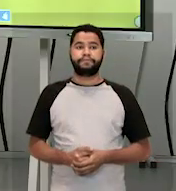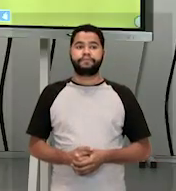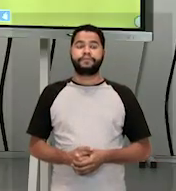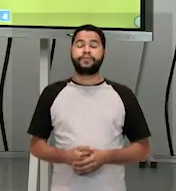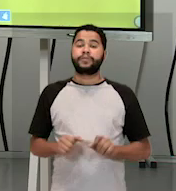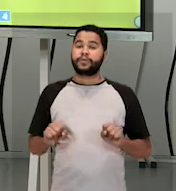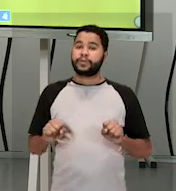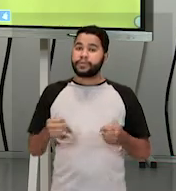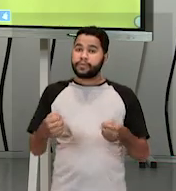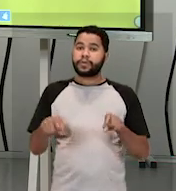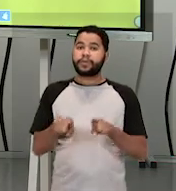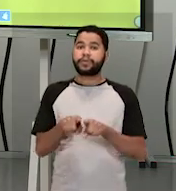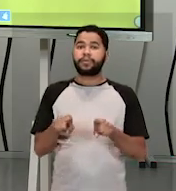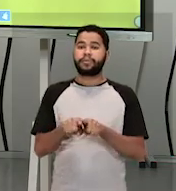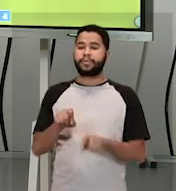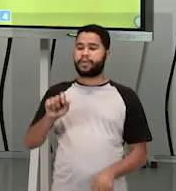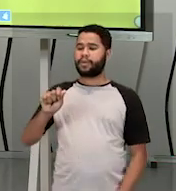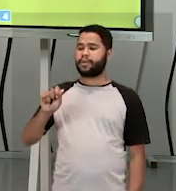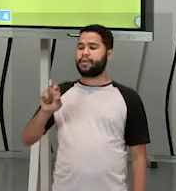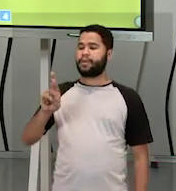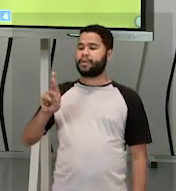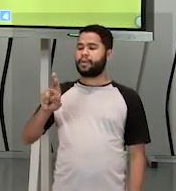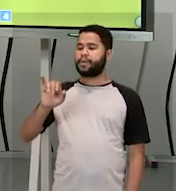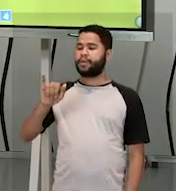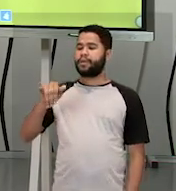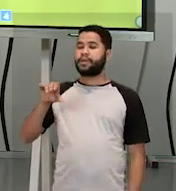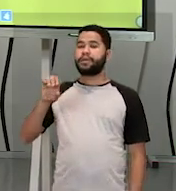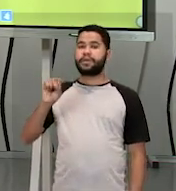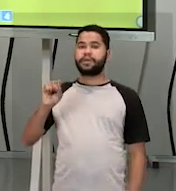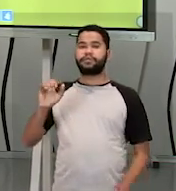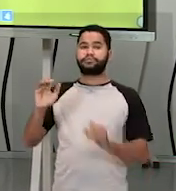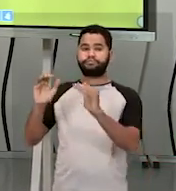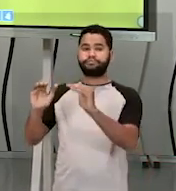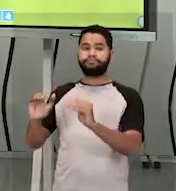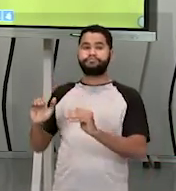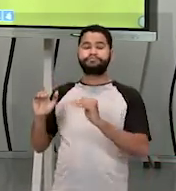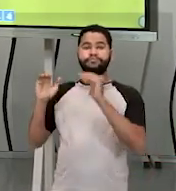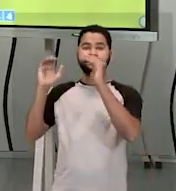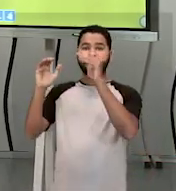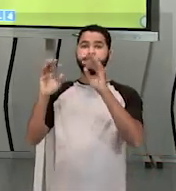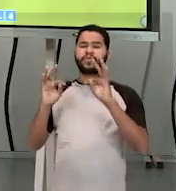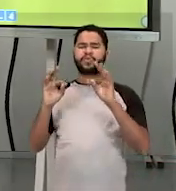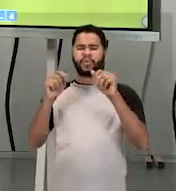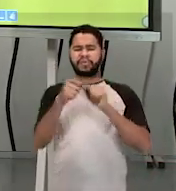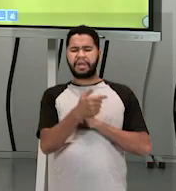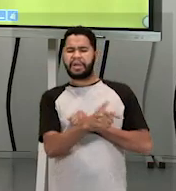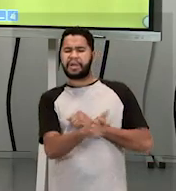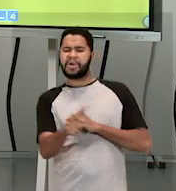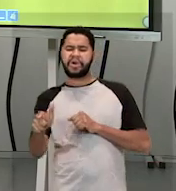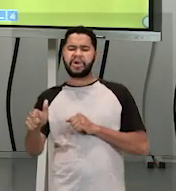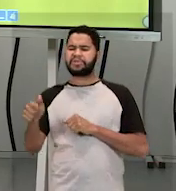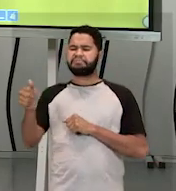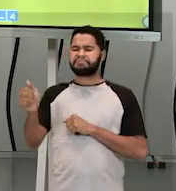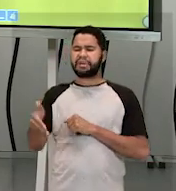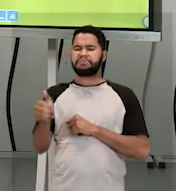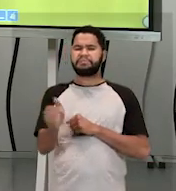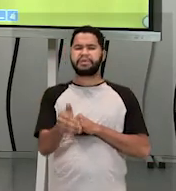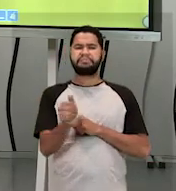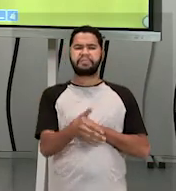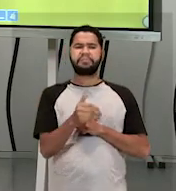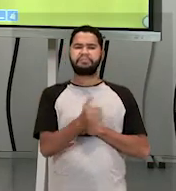Defendia também que os arianos eram uma raça superior e que todas as outras, as demais, deveriam